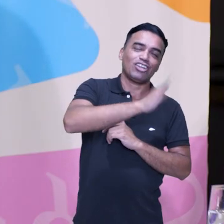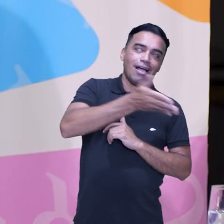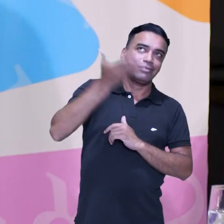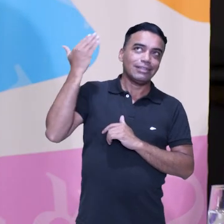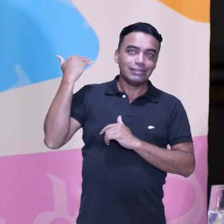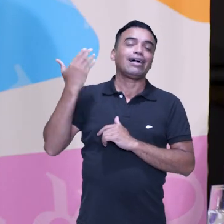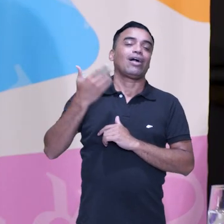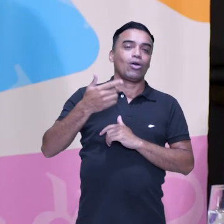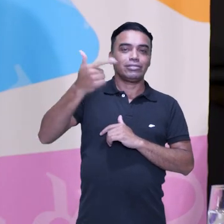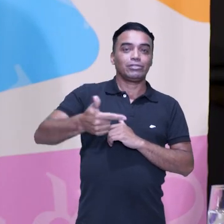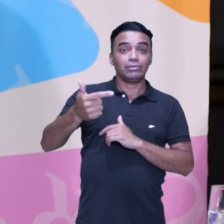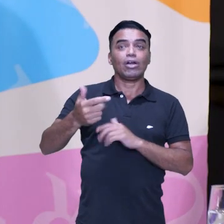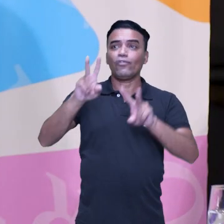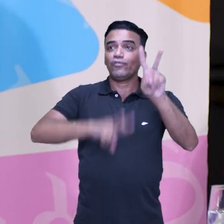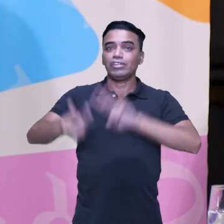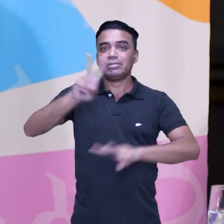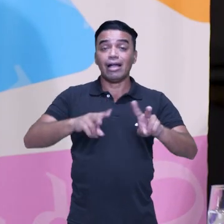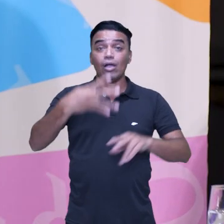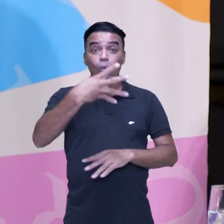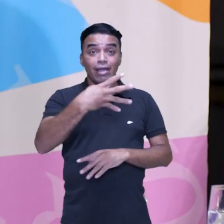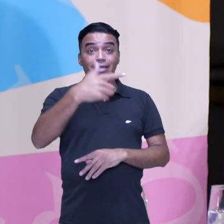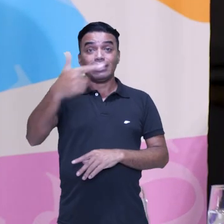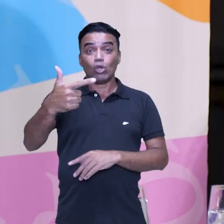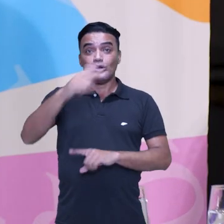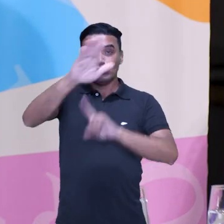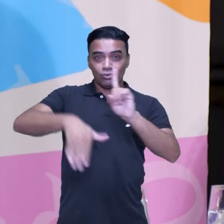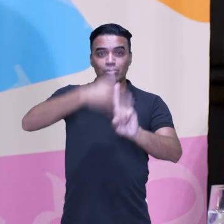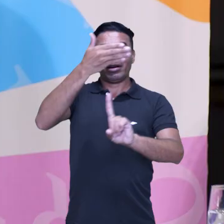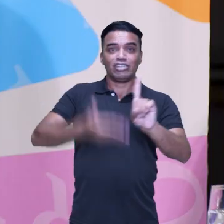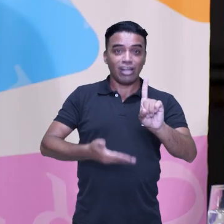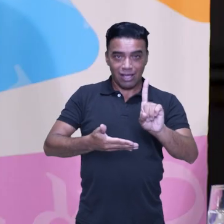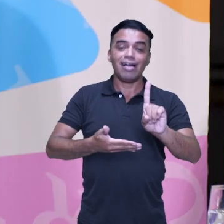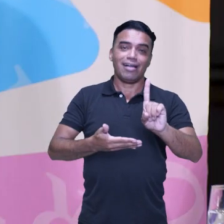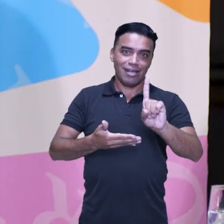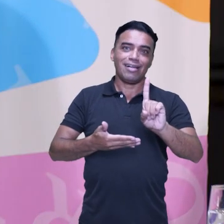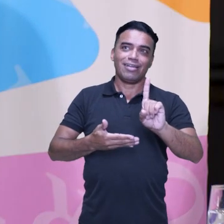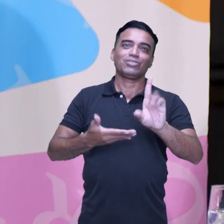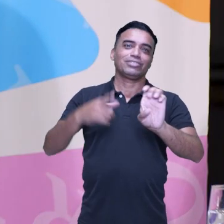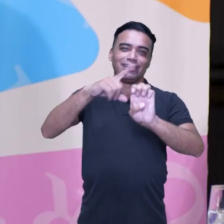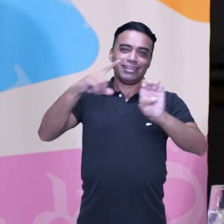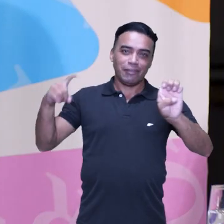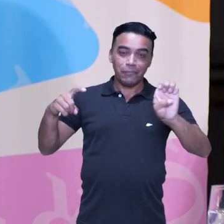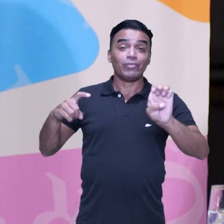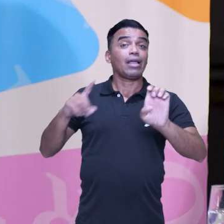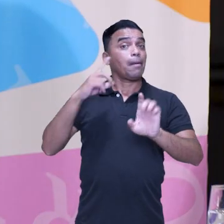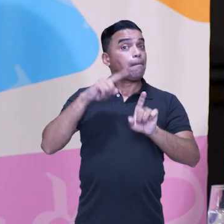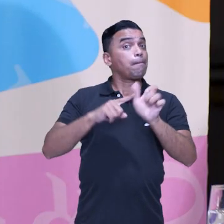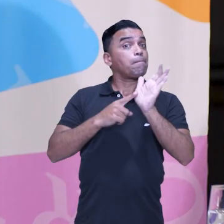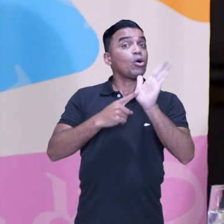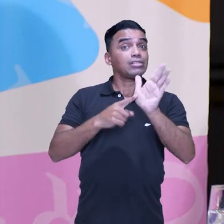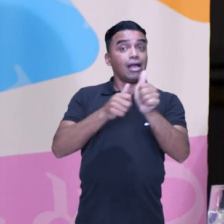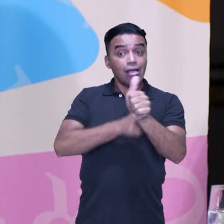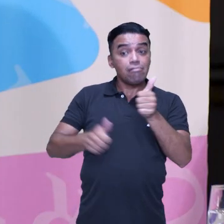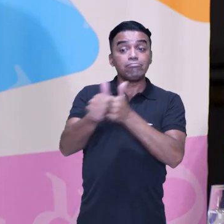finalidade dar uma visibilidade a 42 homenageados afroempreendedores e mostrar esse protagonismo negro da